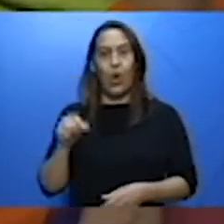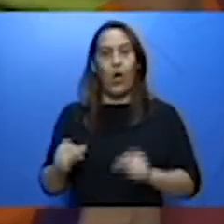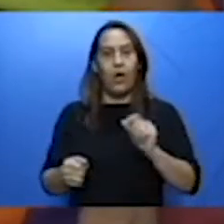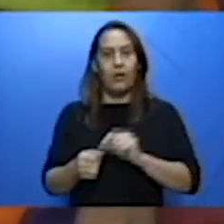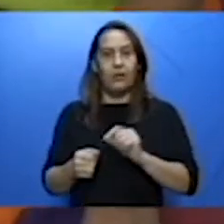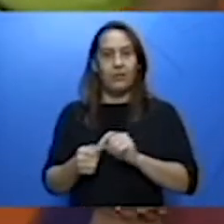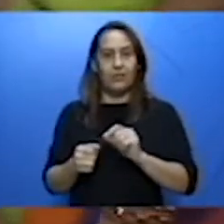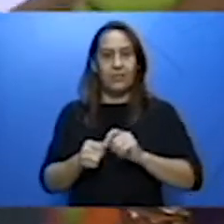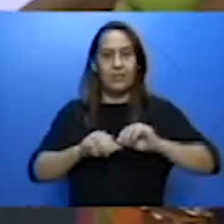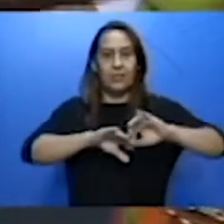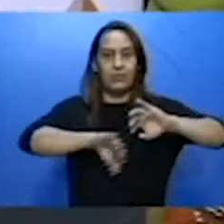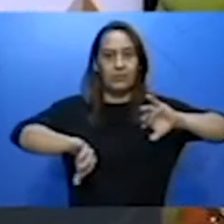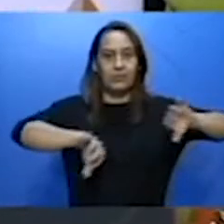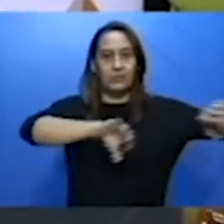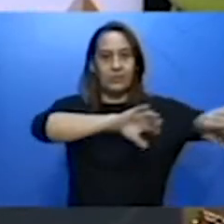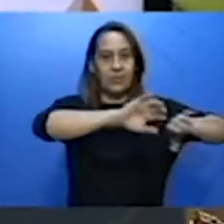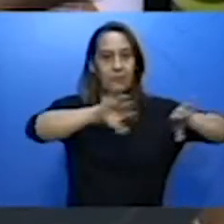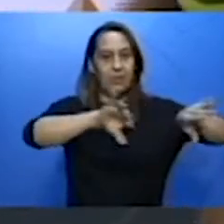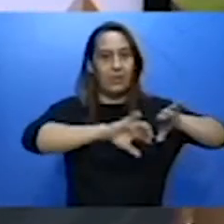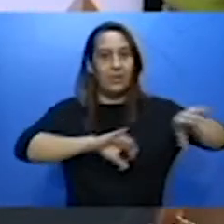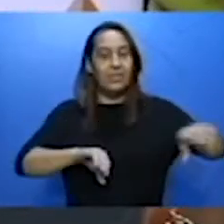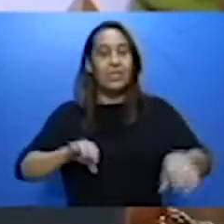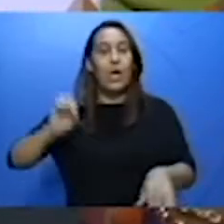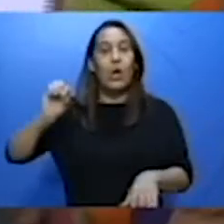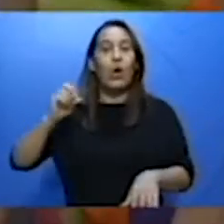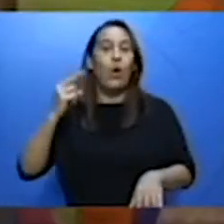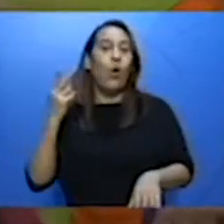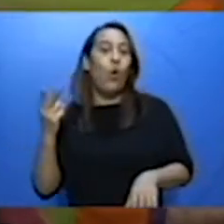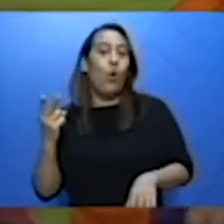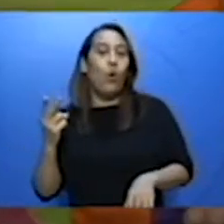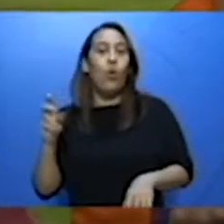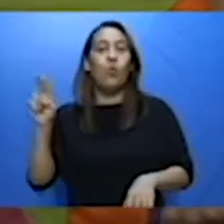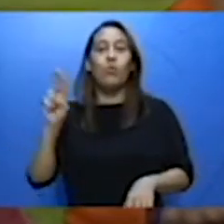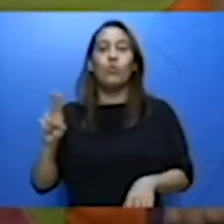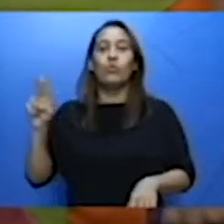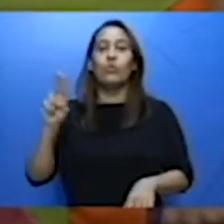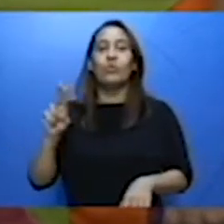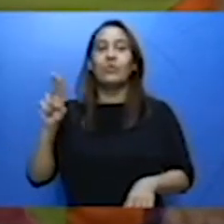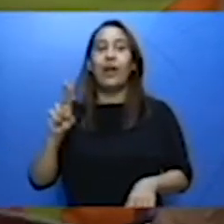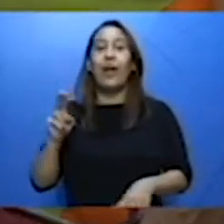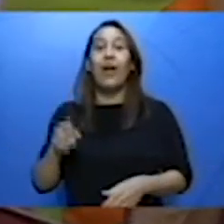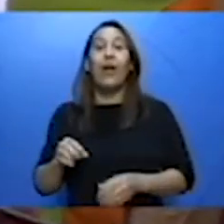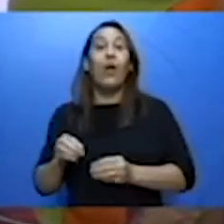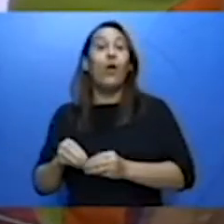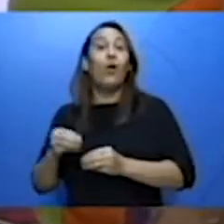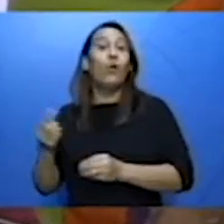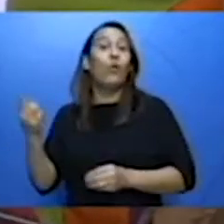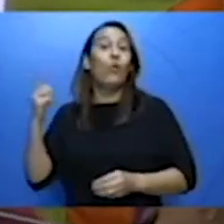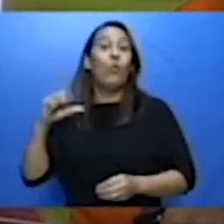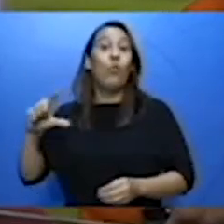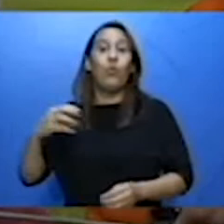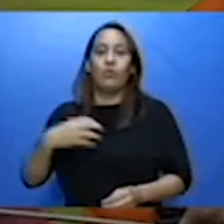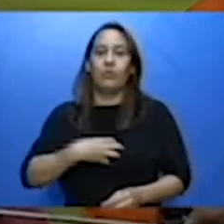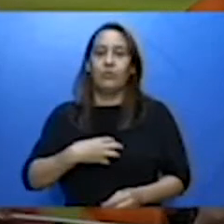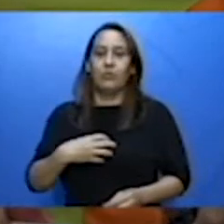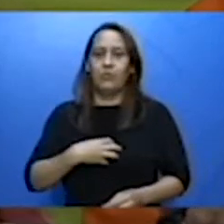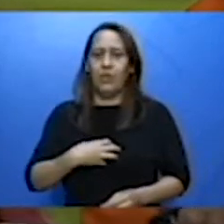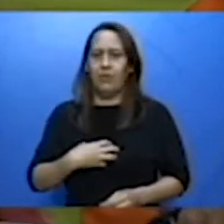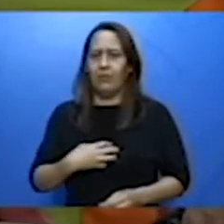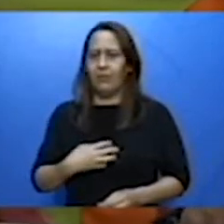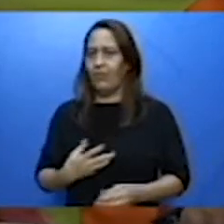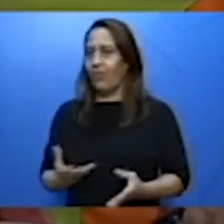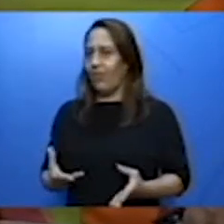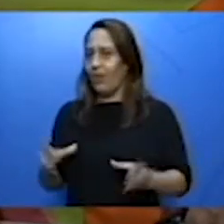decomposição ou o algoritmo convencional? Hein? Olha que beleza de conta,